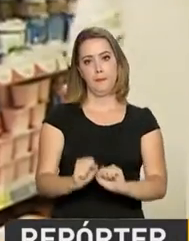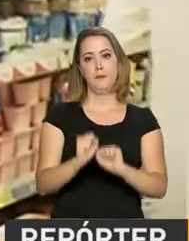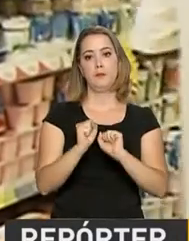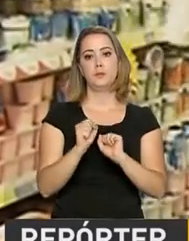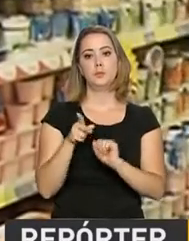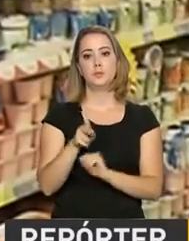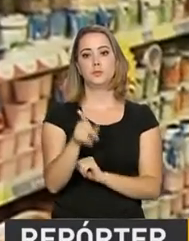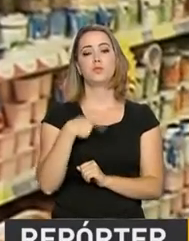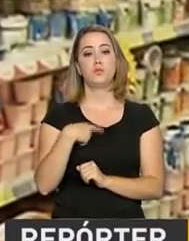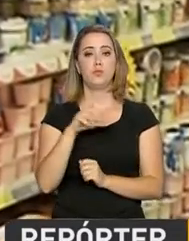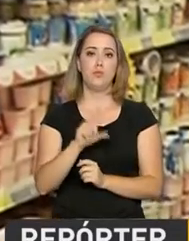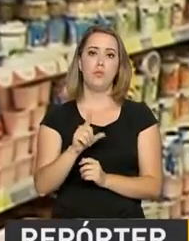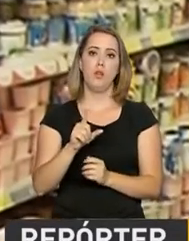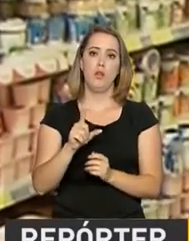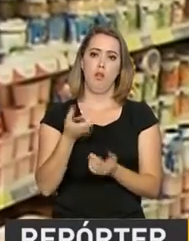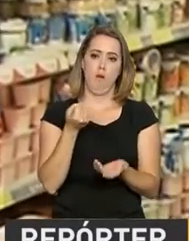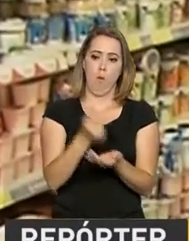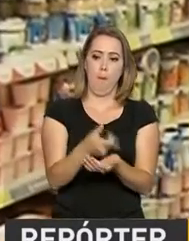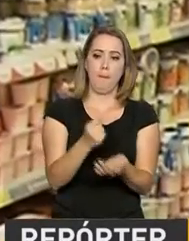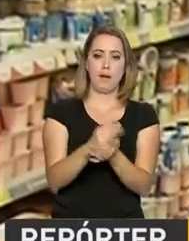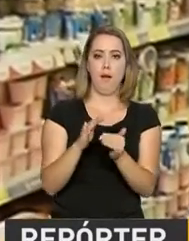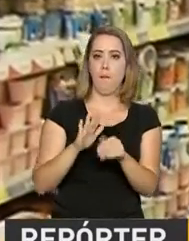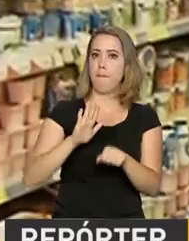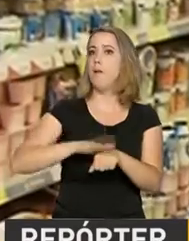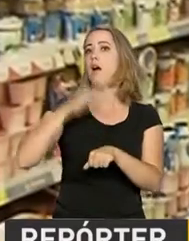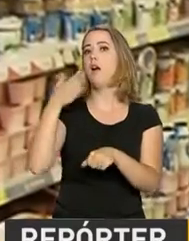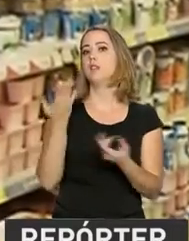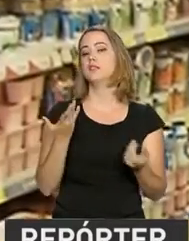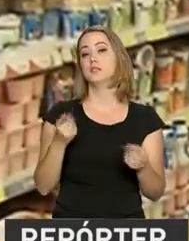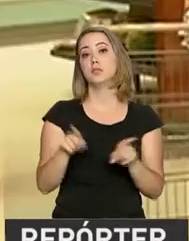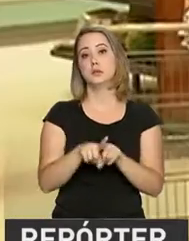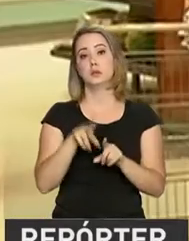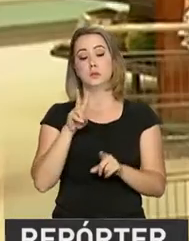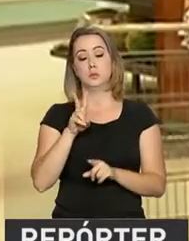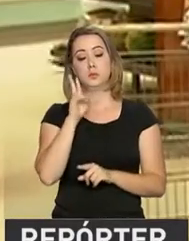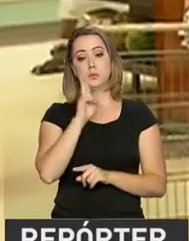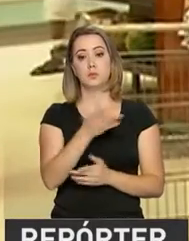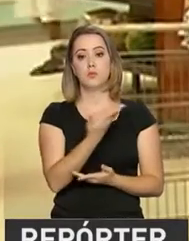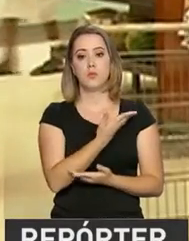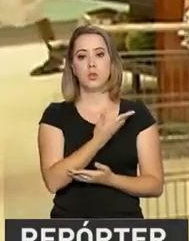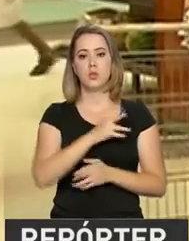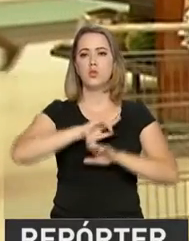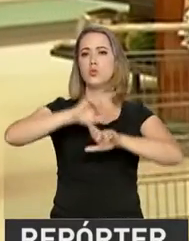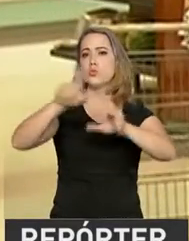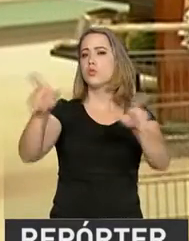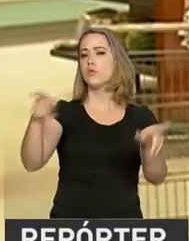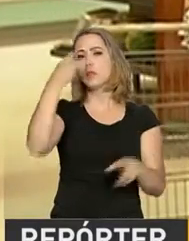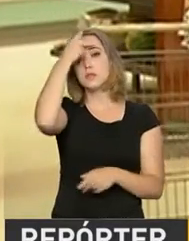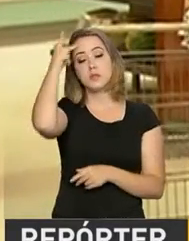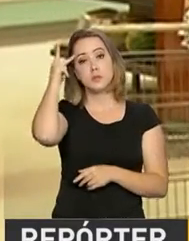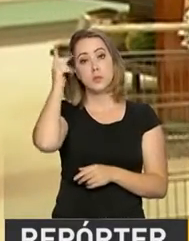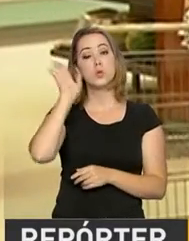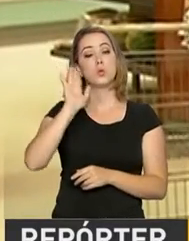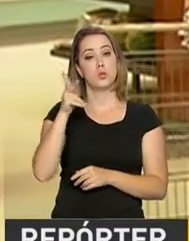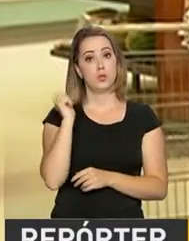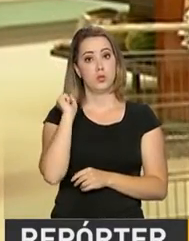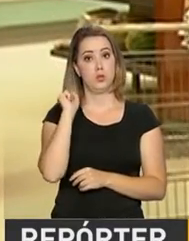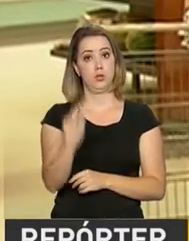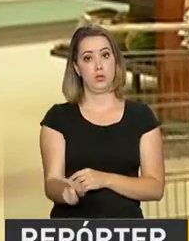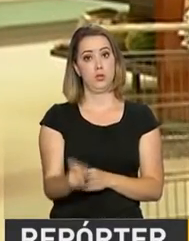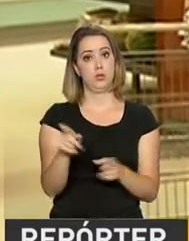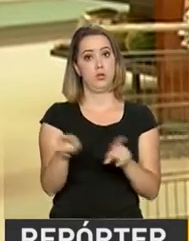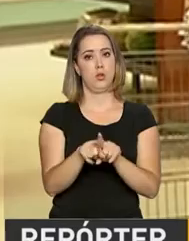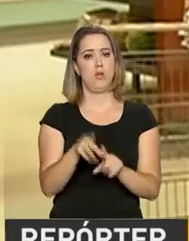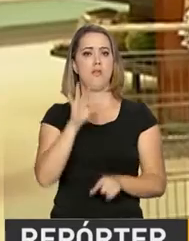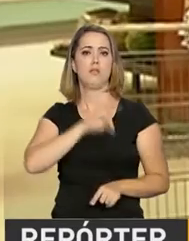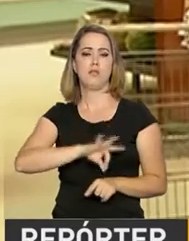intenção é levar algumas coisas a mais acolhido com o medo levou algumas coisas normais milhões de aposentados e trabalhadores brasileiros têm como renda o